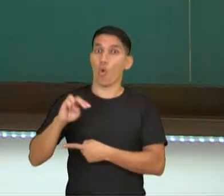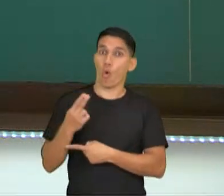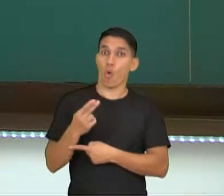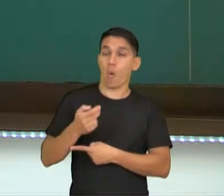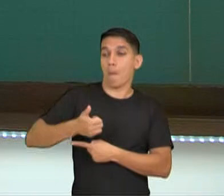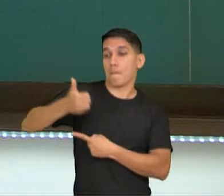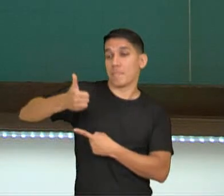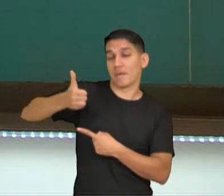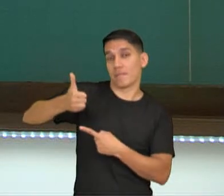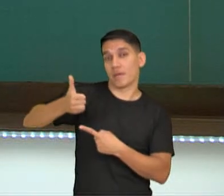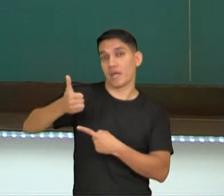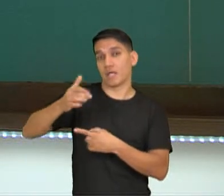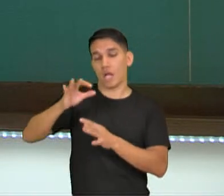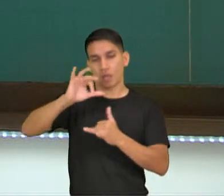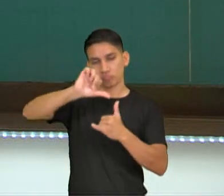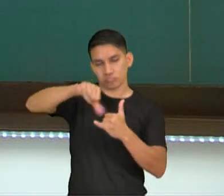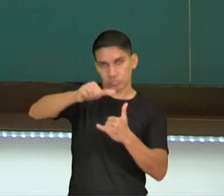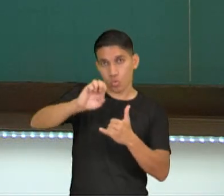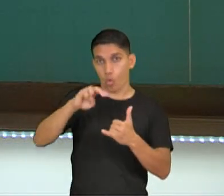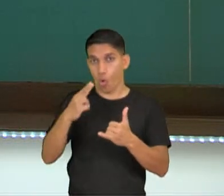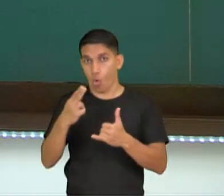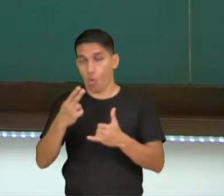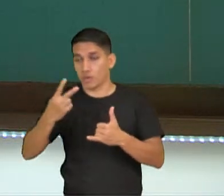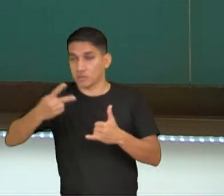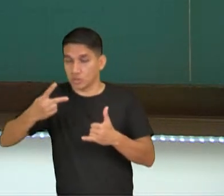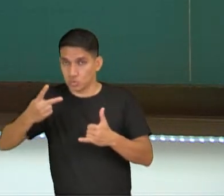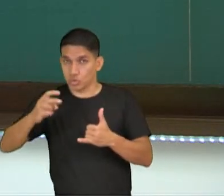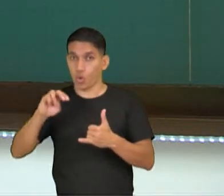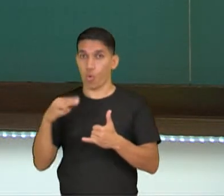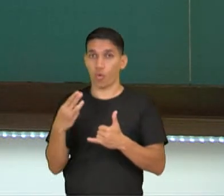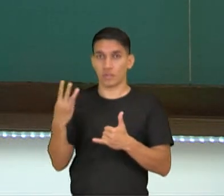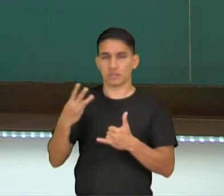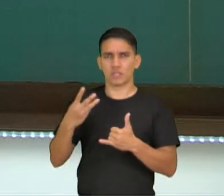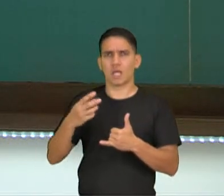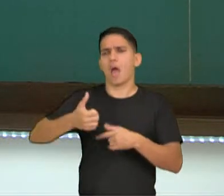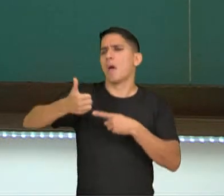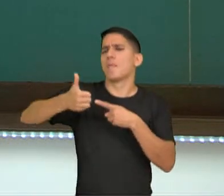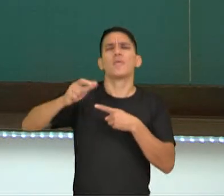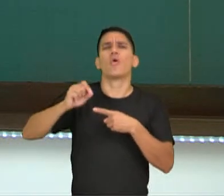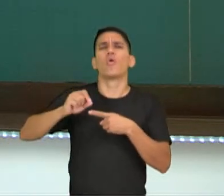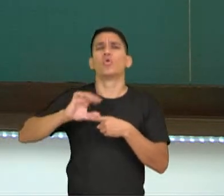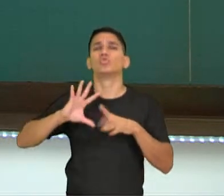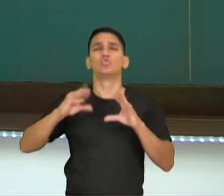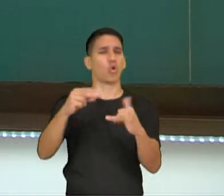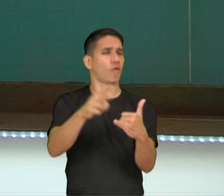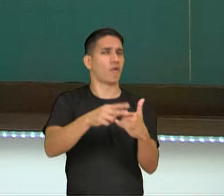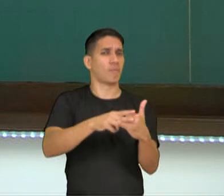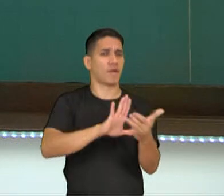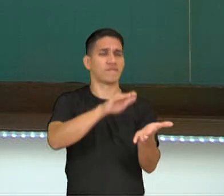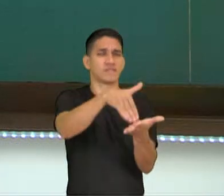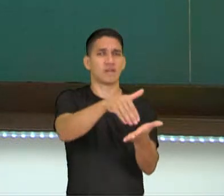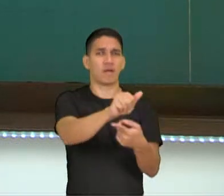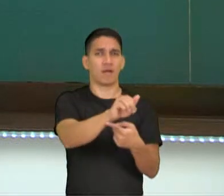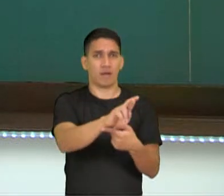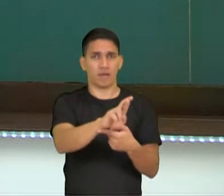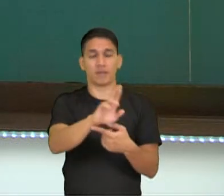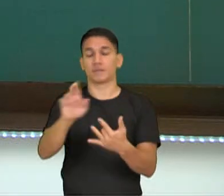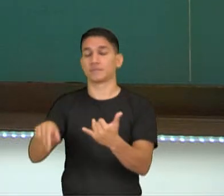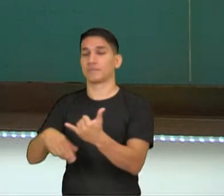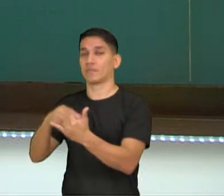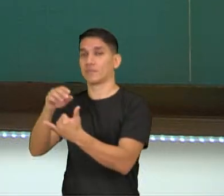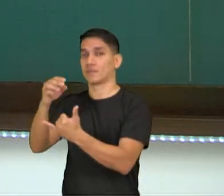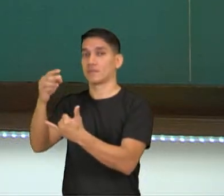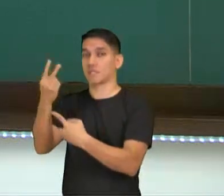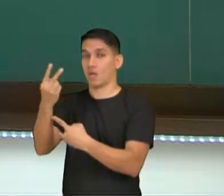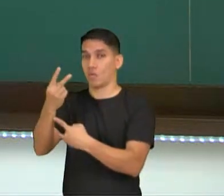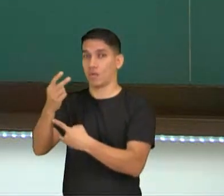conjugação, ou à terceira. Primeira conjugação são todos os verbos que terminam em ar, segunda, er e terceira, ir, né?